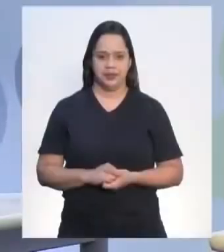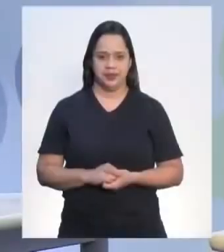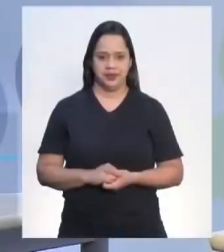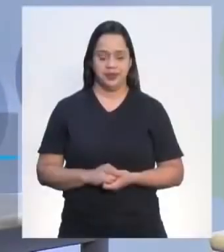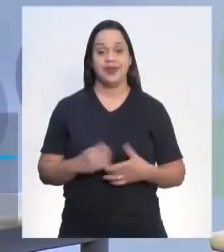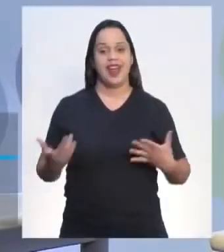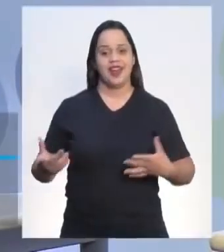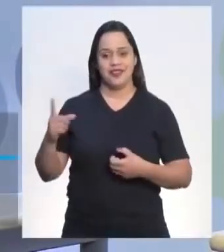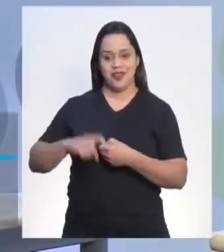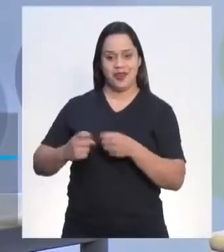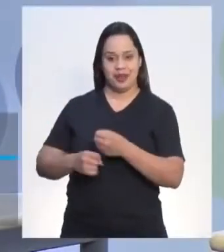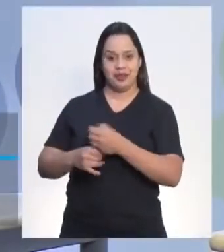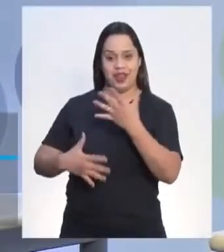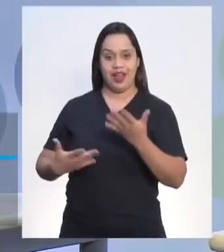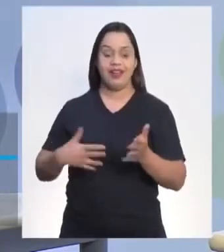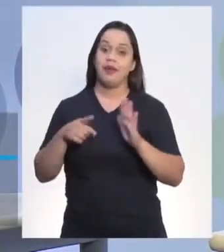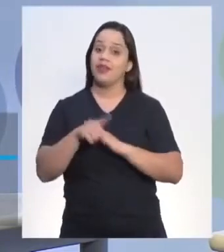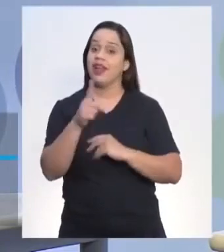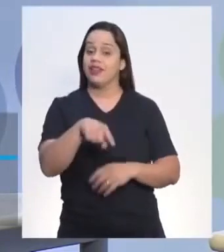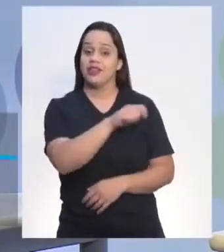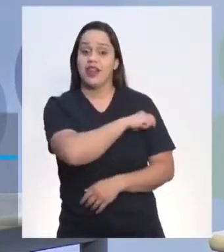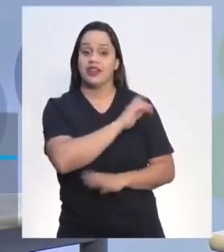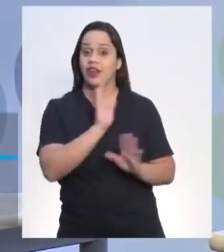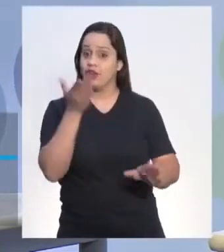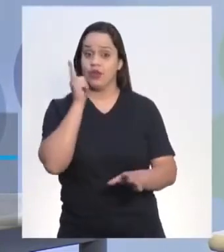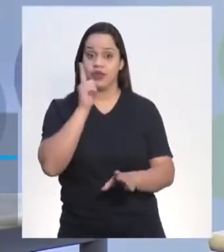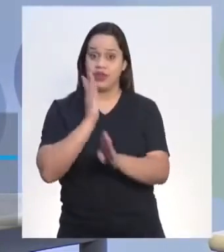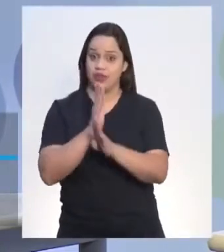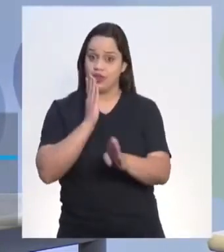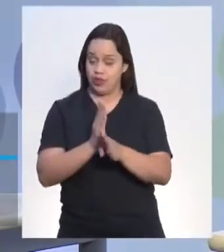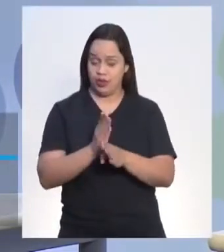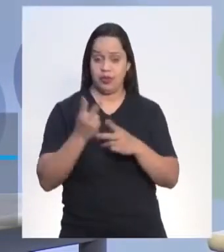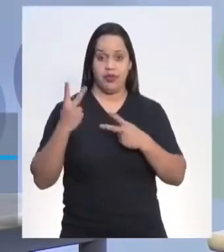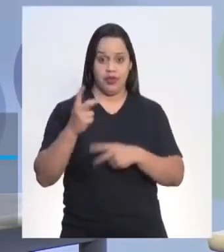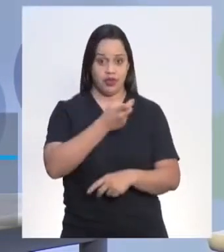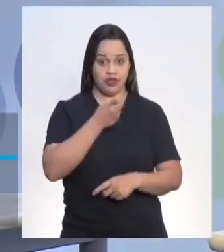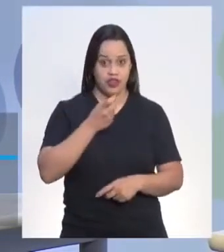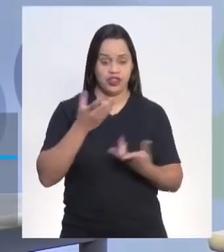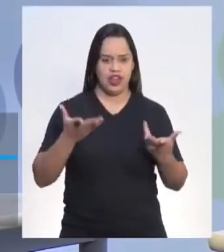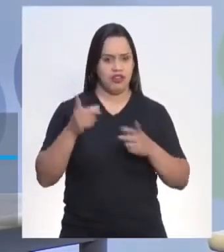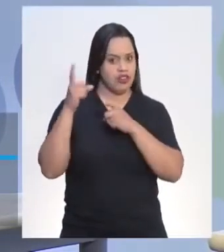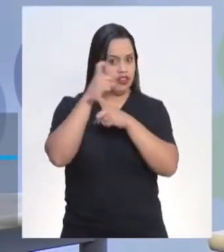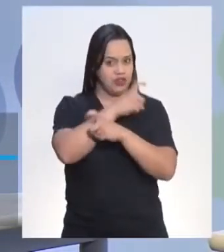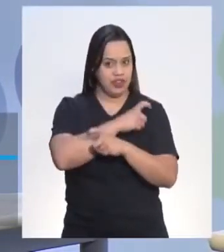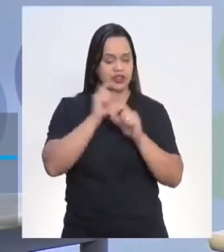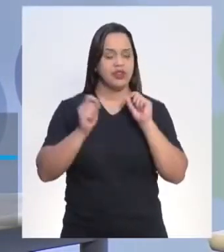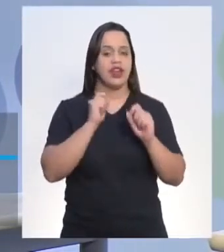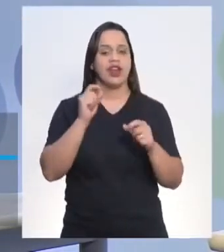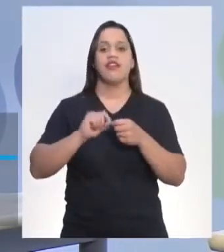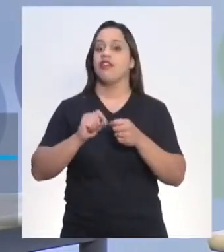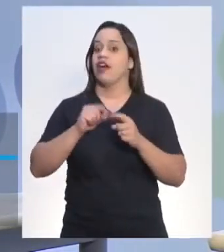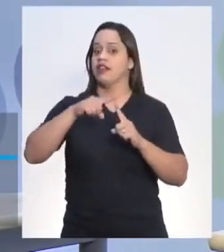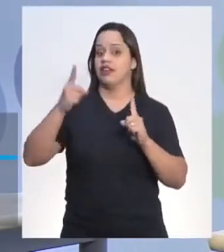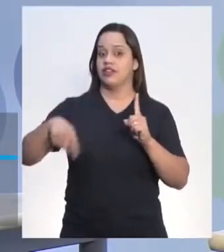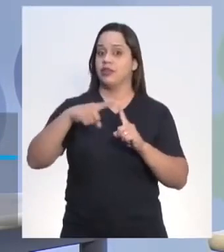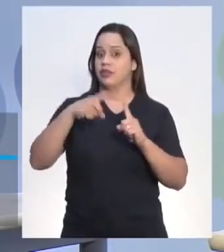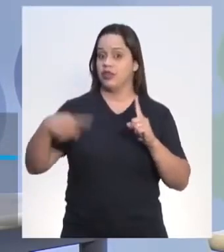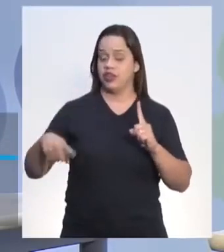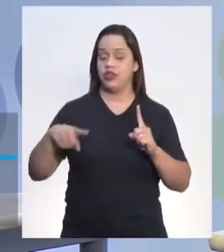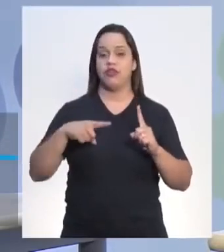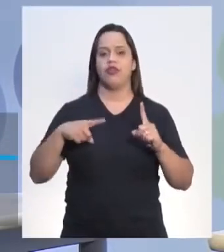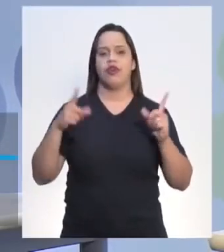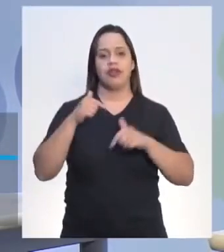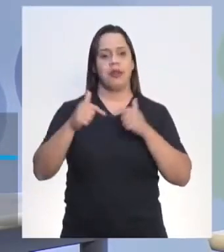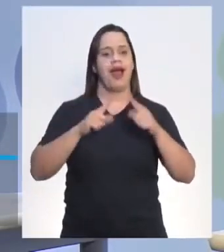voltamos do chat. E aí, alunos, vocês conseguiram descobrir o valor do X? Foi difícil? Fazer essas distributivas dá um trabalhinho, né? Mas eu acho bem legal de fazer.